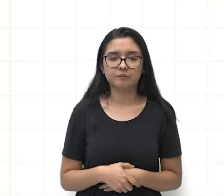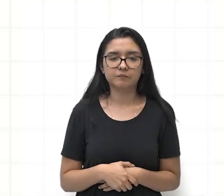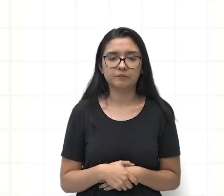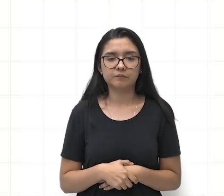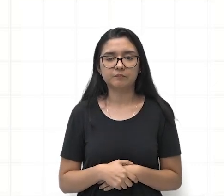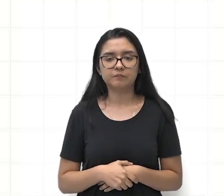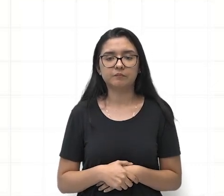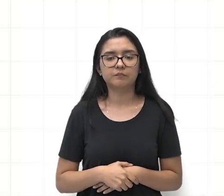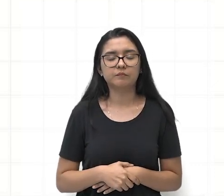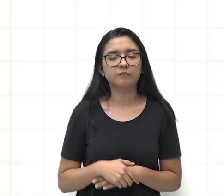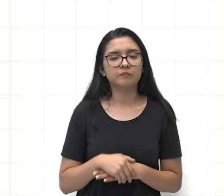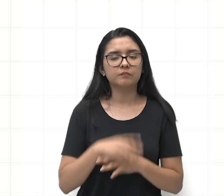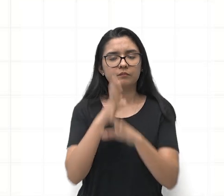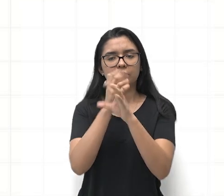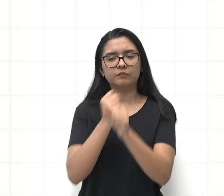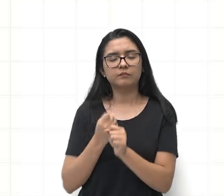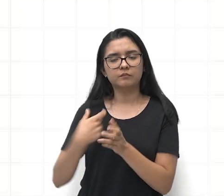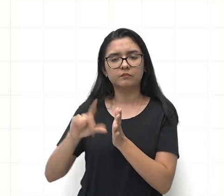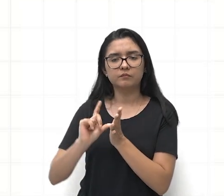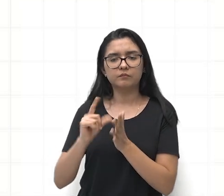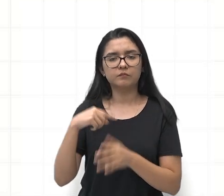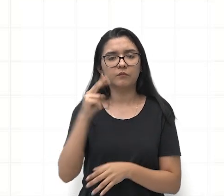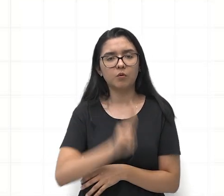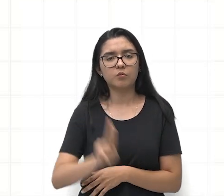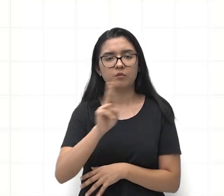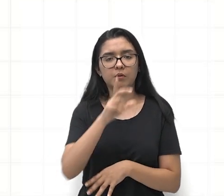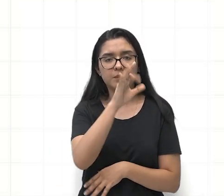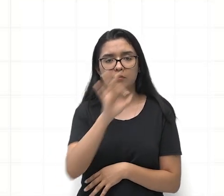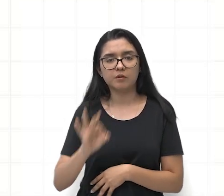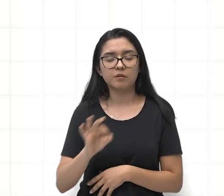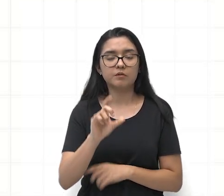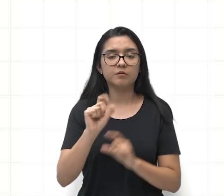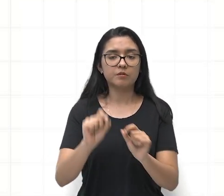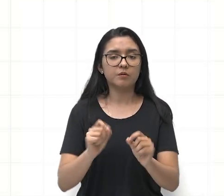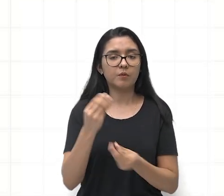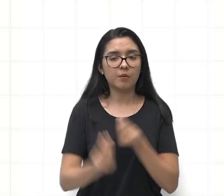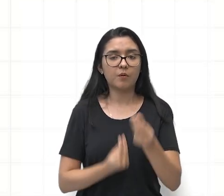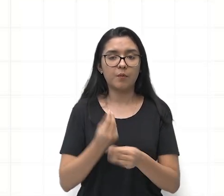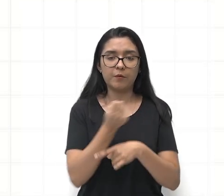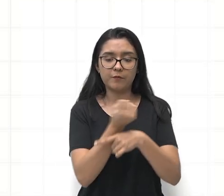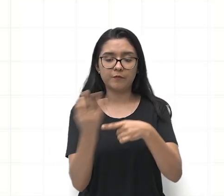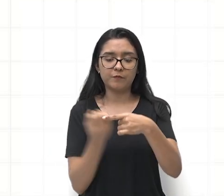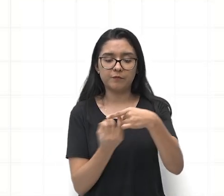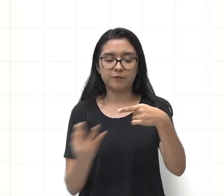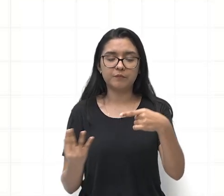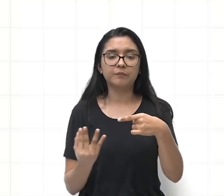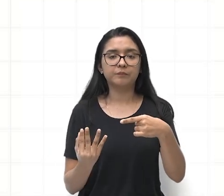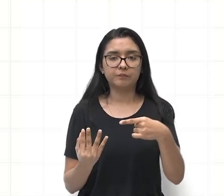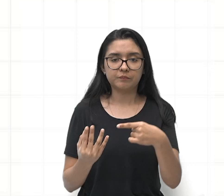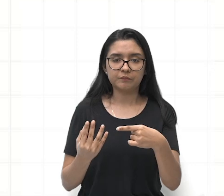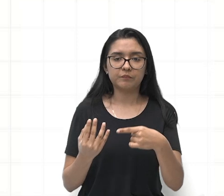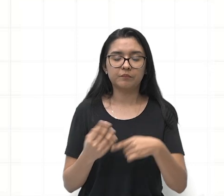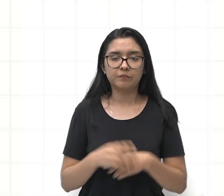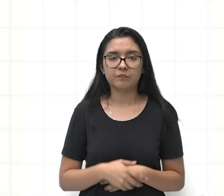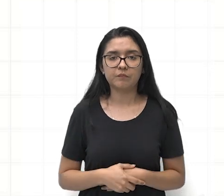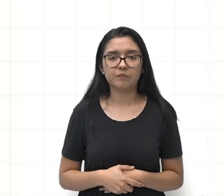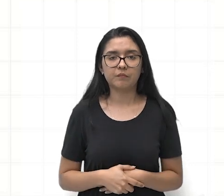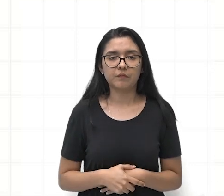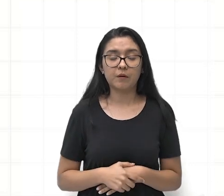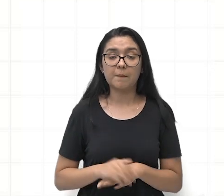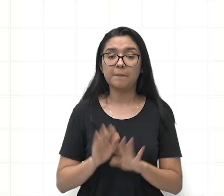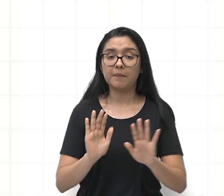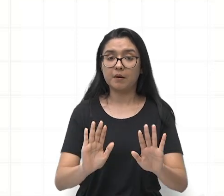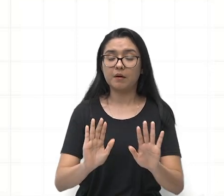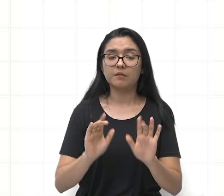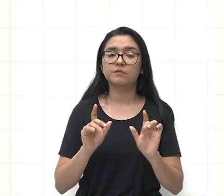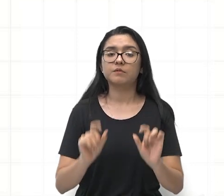resolução anterior, nós utilizamos a porcentagem em forma de fração centesimal.